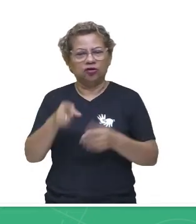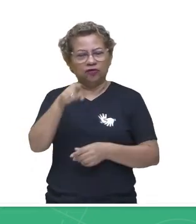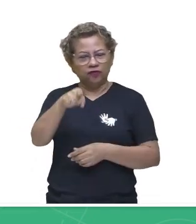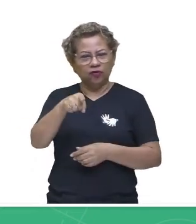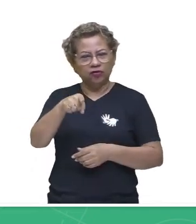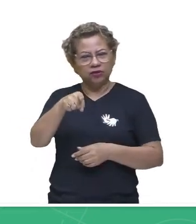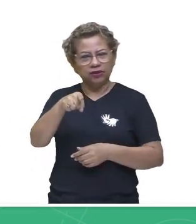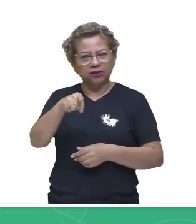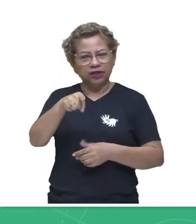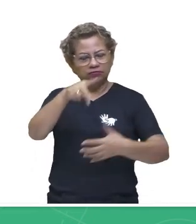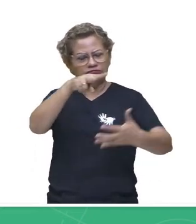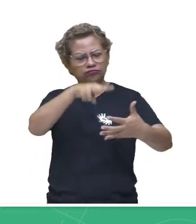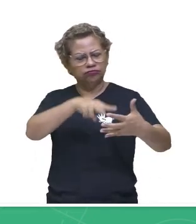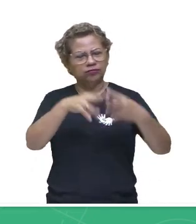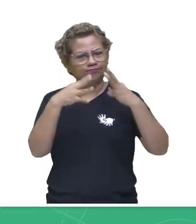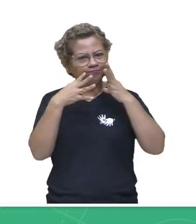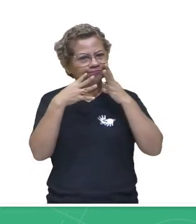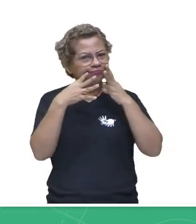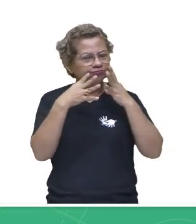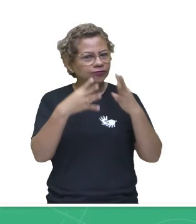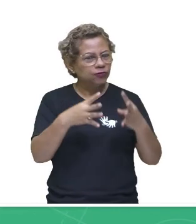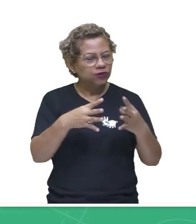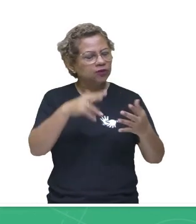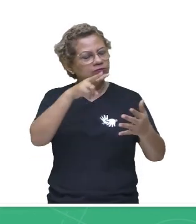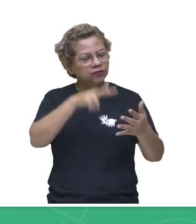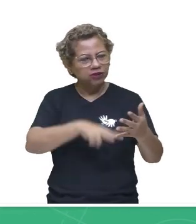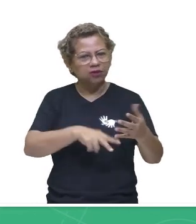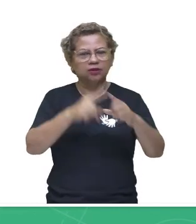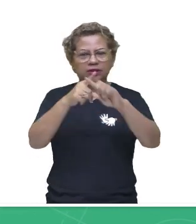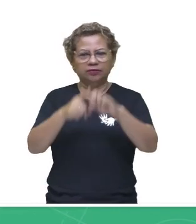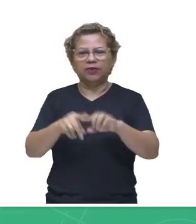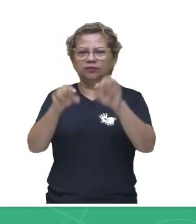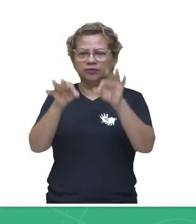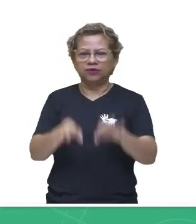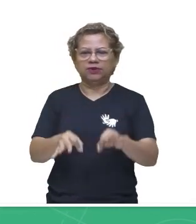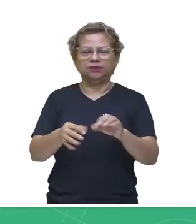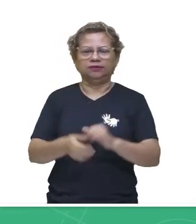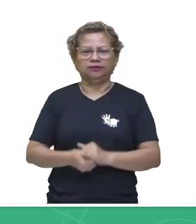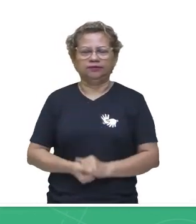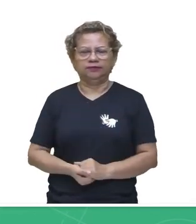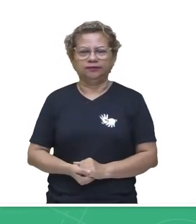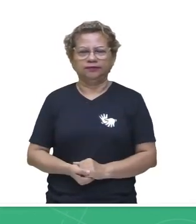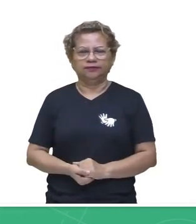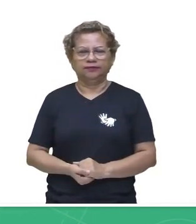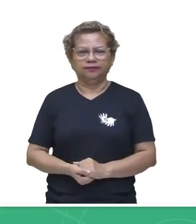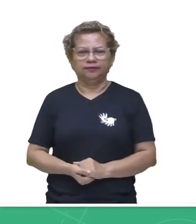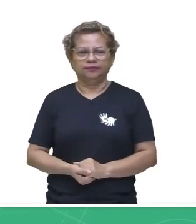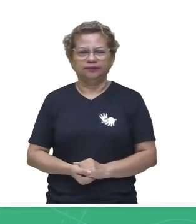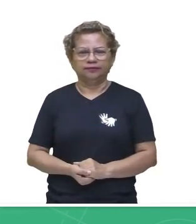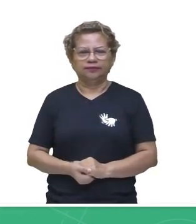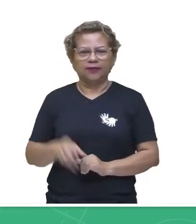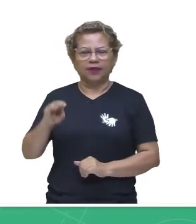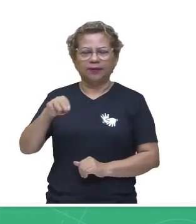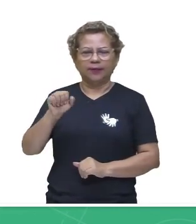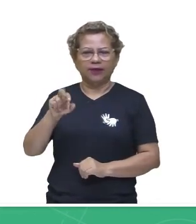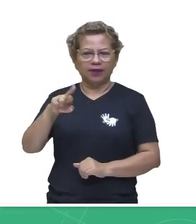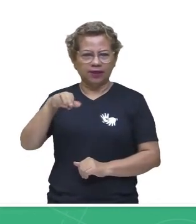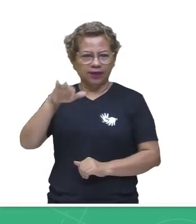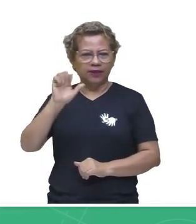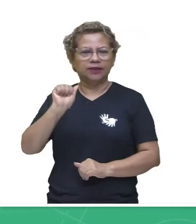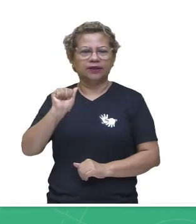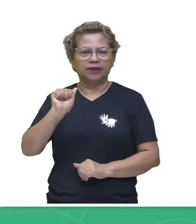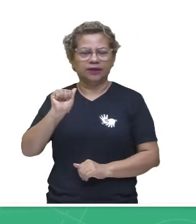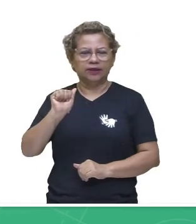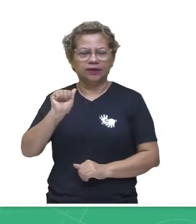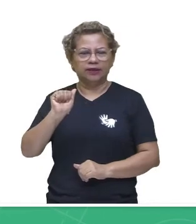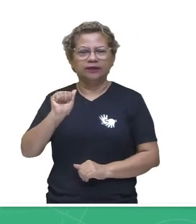nossos alunos responderam aí a questão 27 de Sociologia. Tá certo? Aqui no nosso Exercitando de hoje.